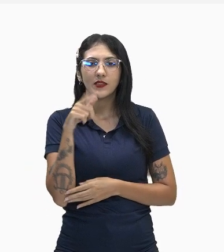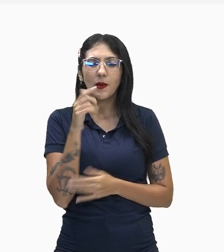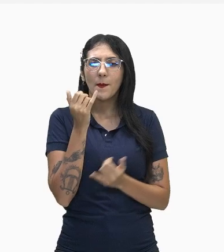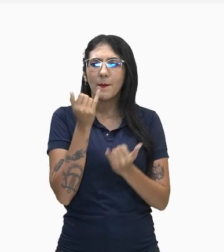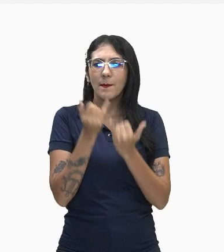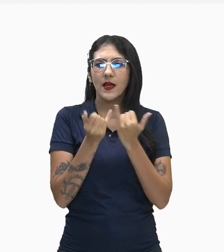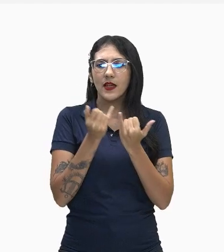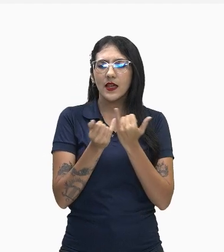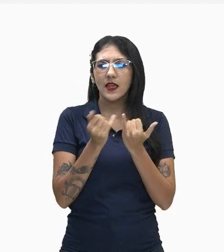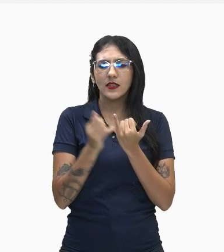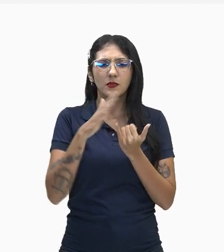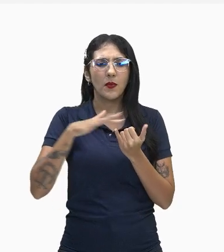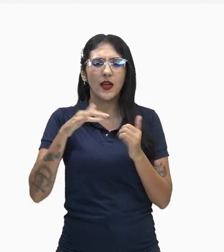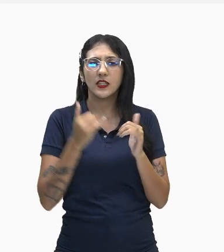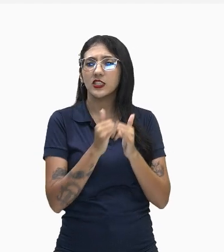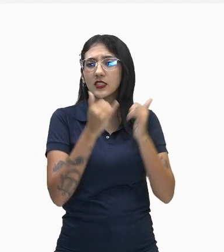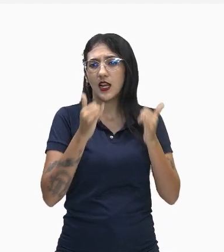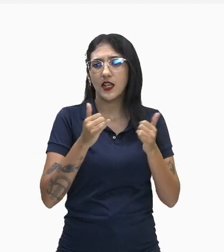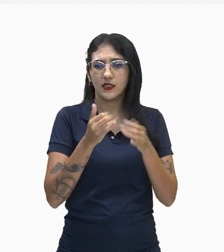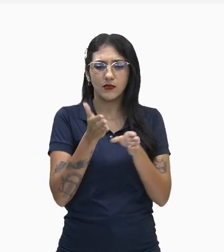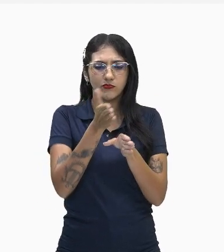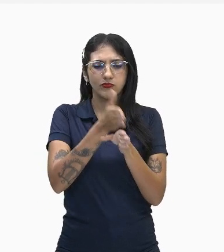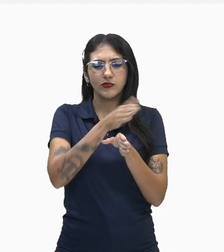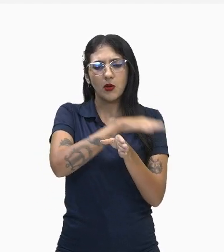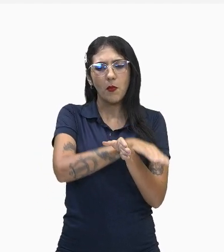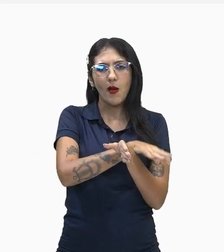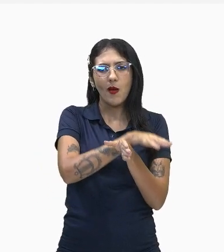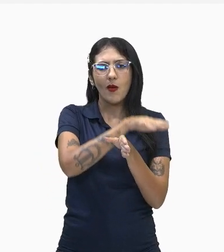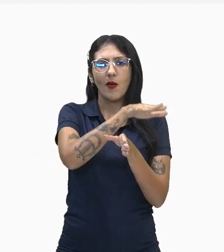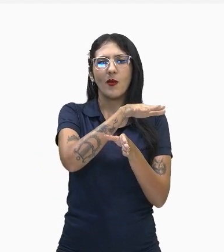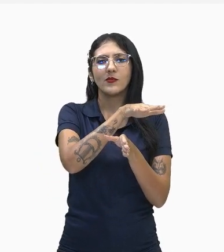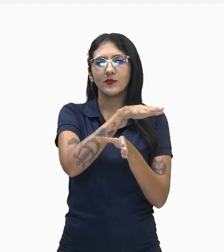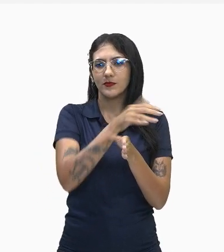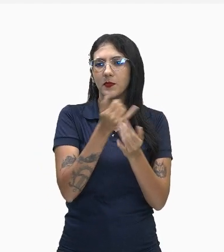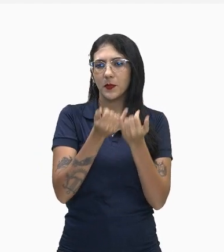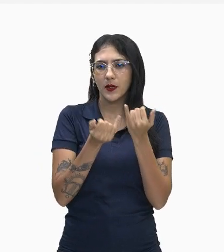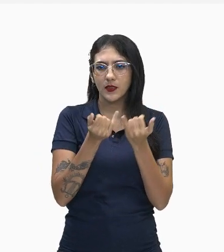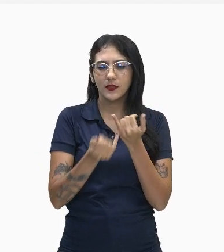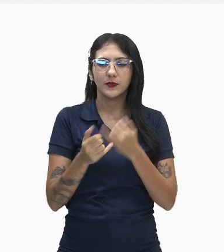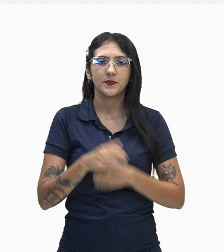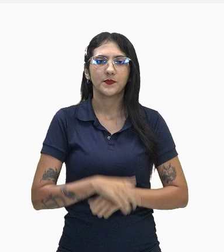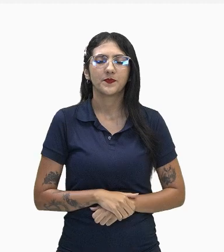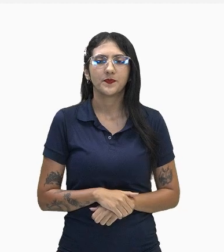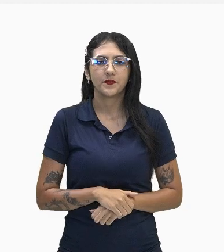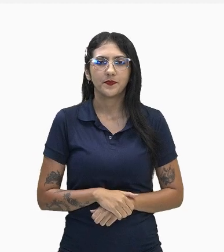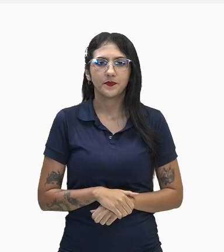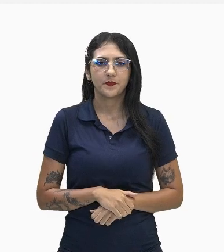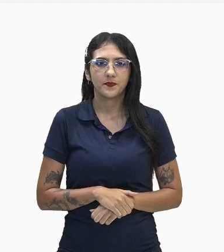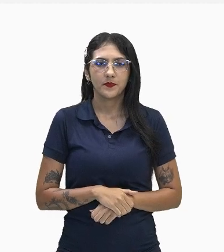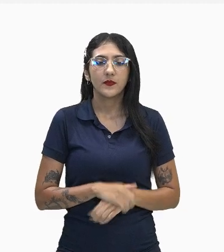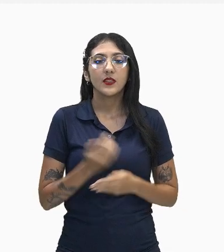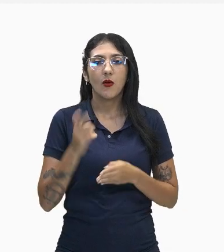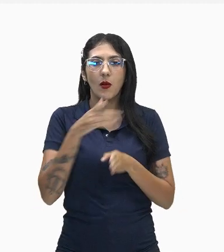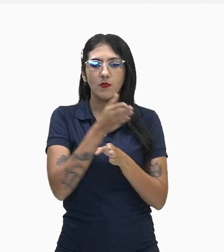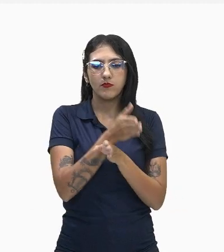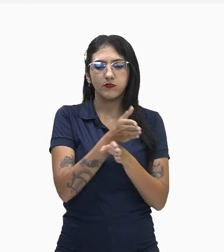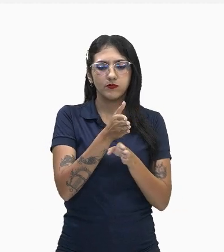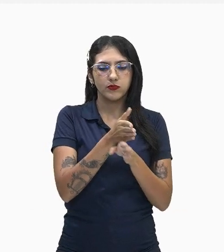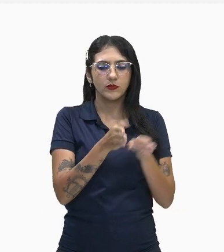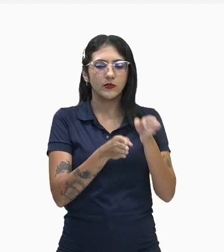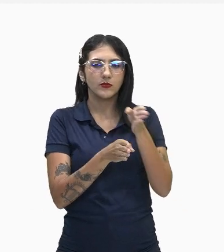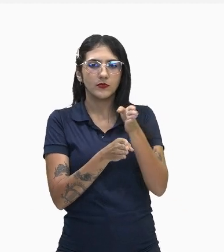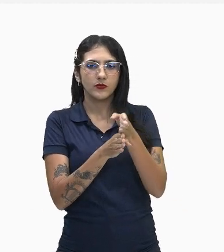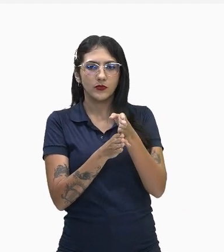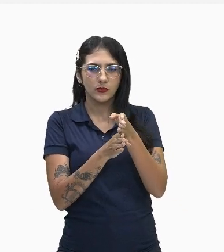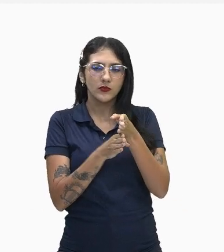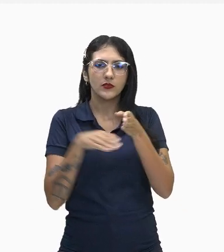uma barragem, né? Comum para reter a água do mar. Então, além das barragens, são construídas eclusas e